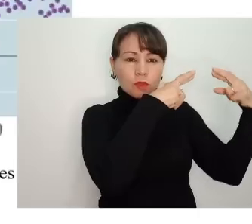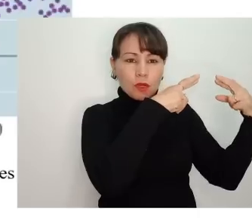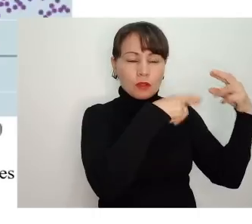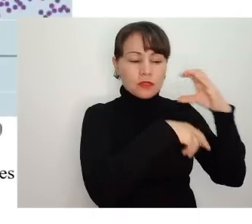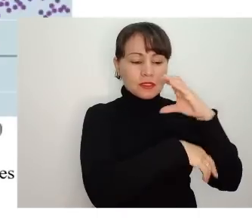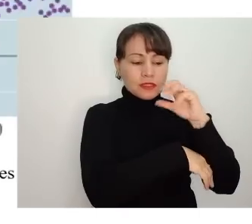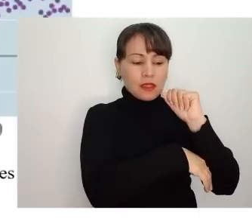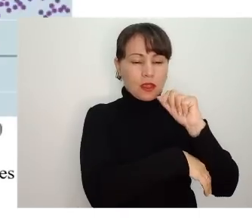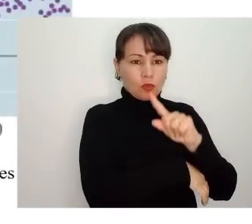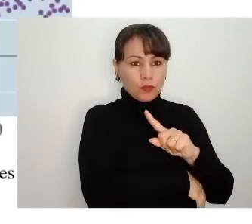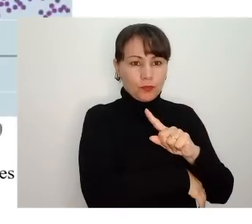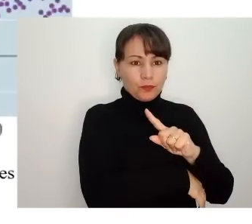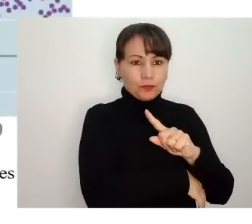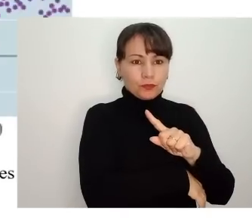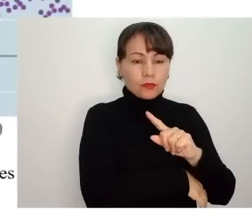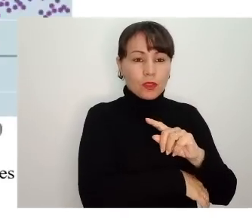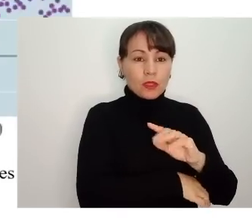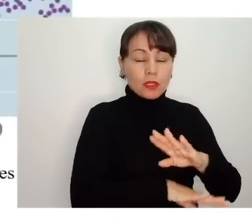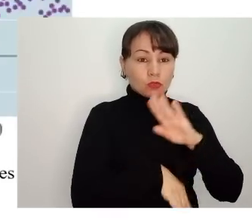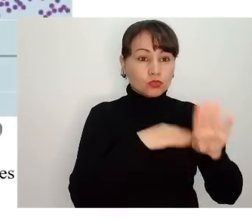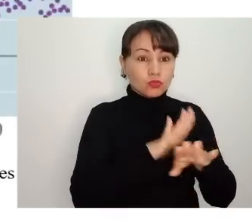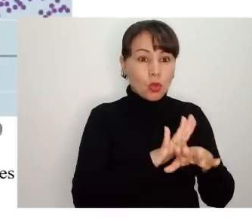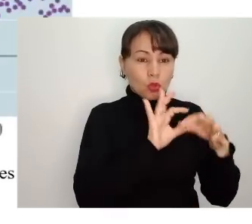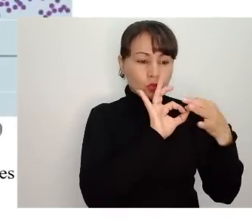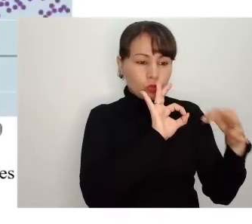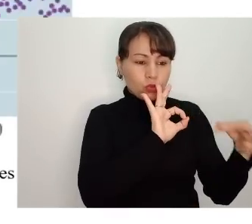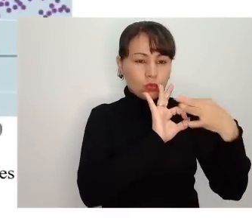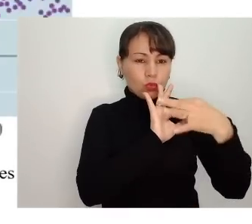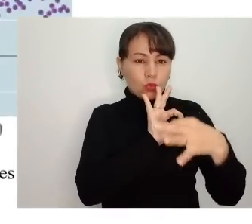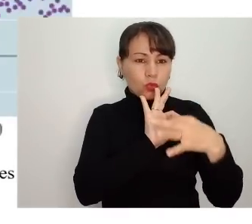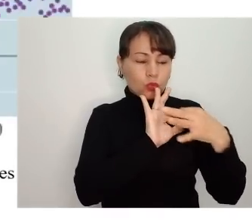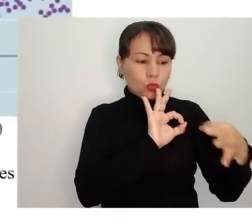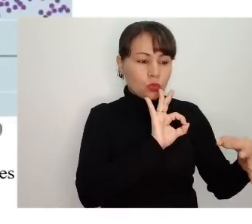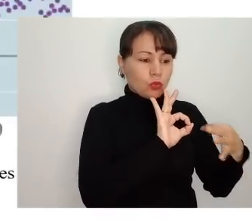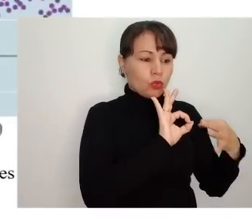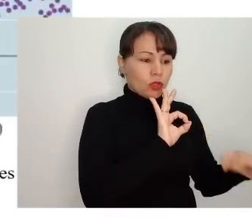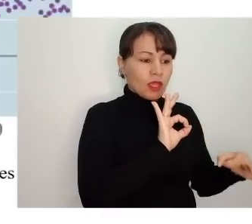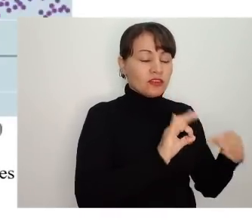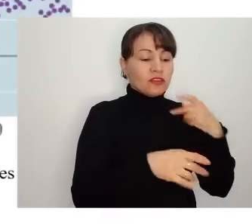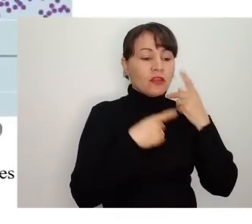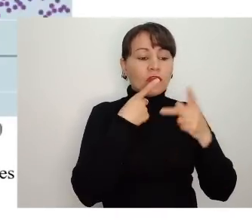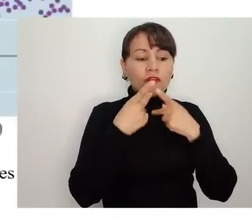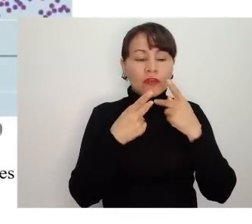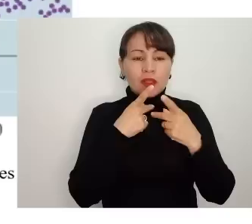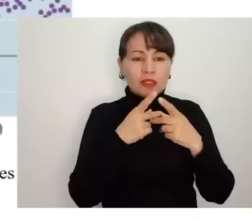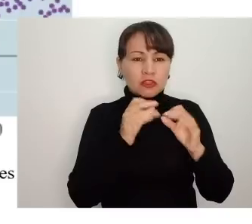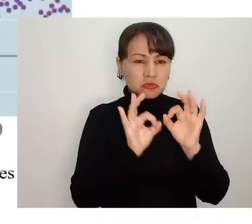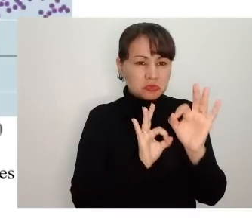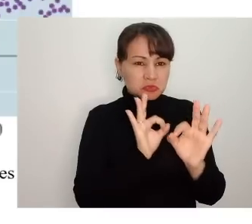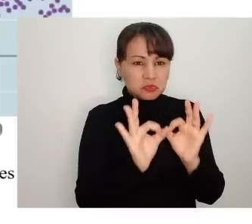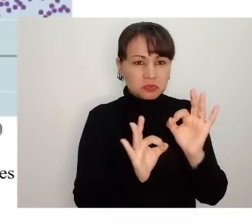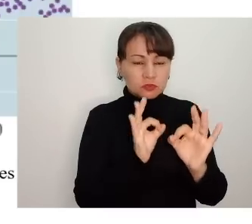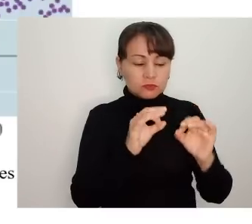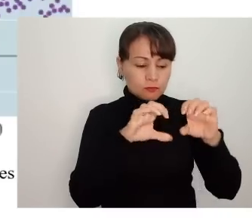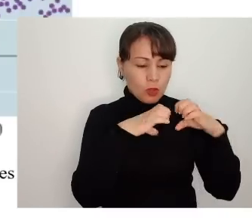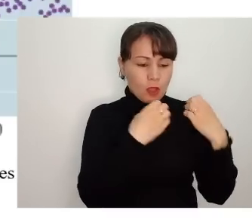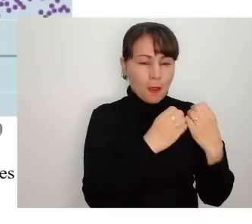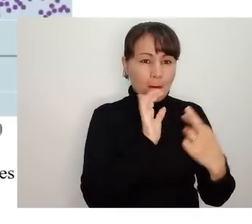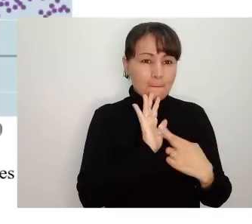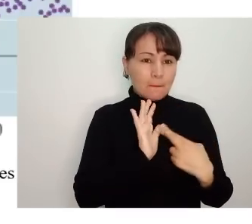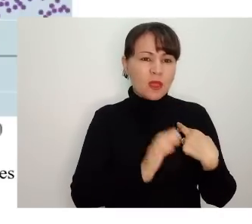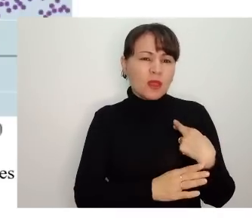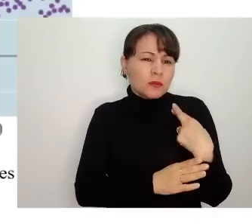neuronal da região CA1. Então, todo esse circuito, a gente está falando